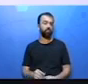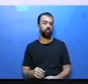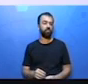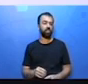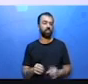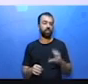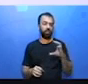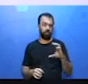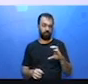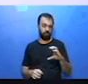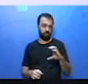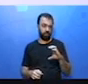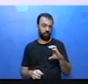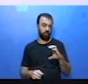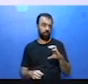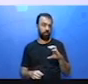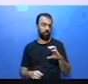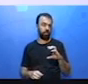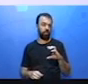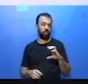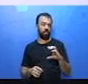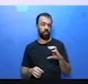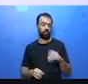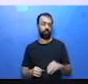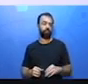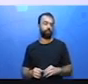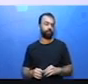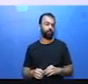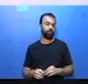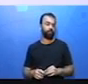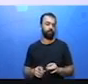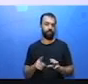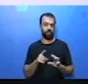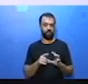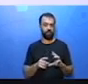Então, ó, olha a setinha, vai andar uma